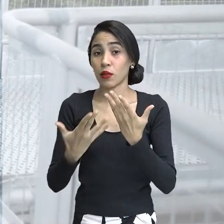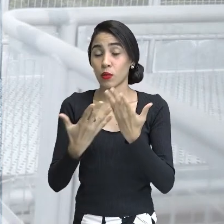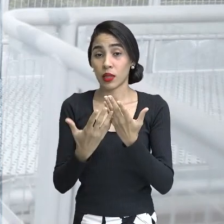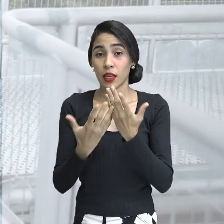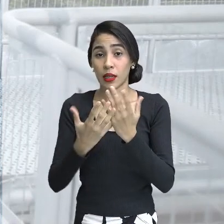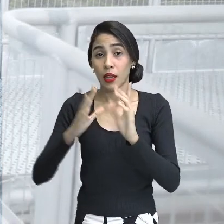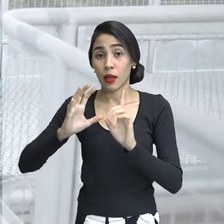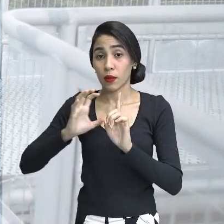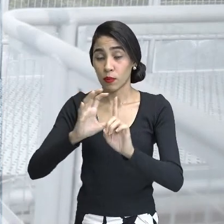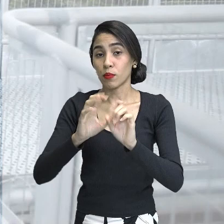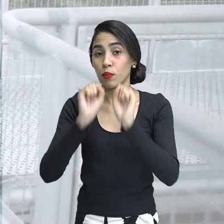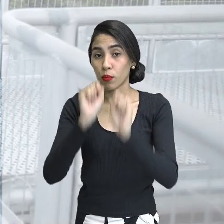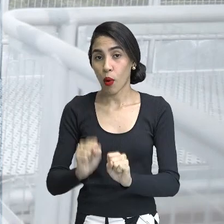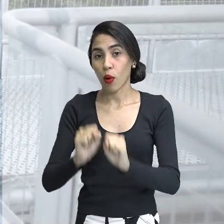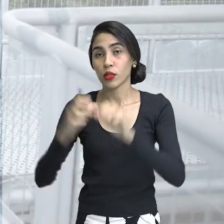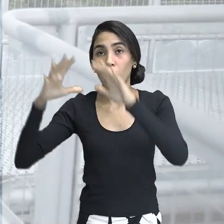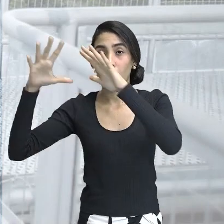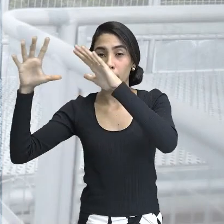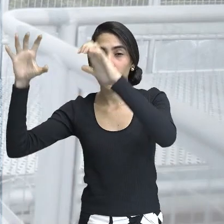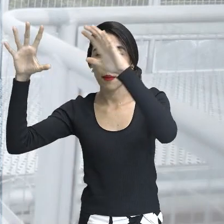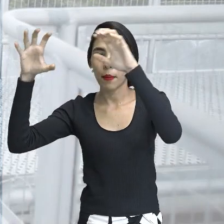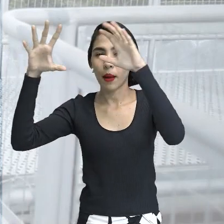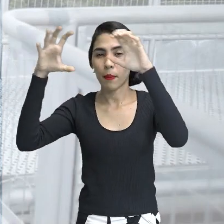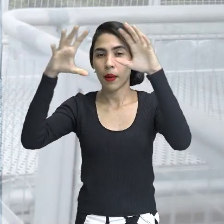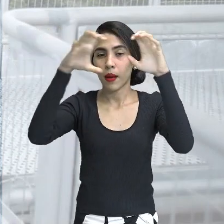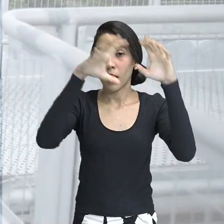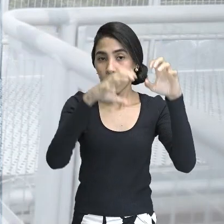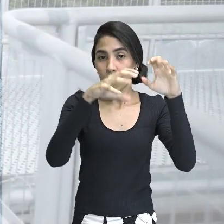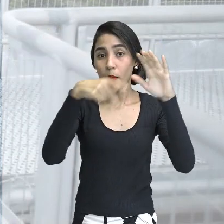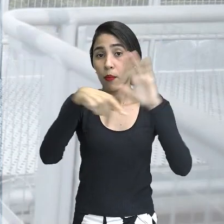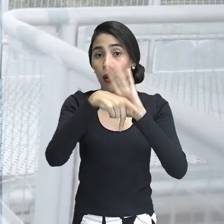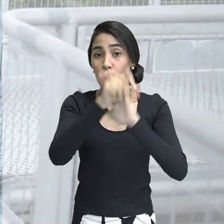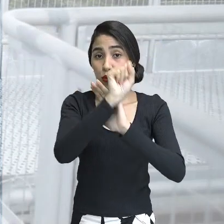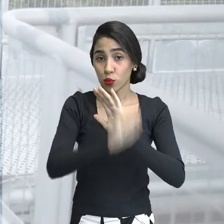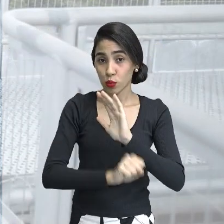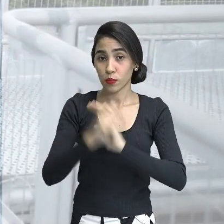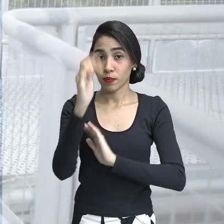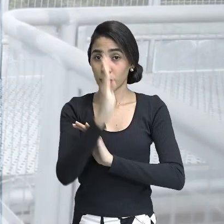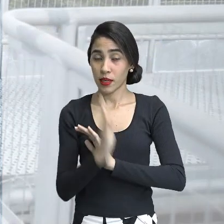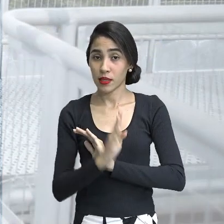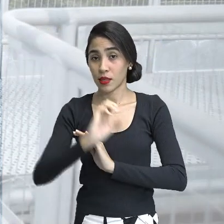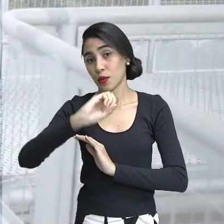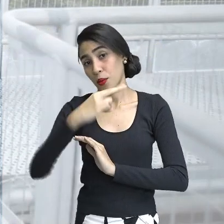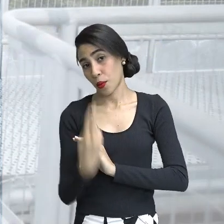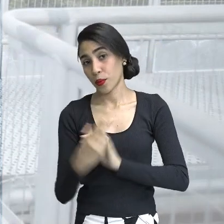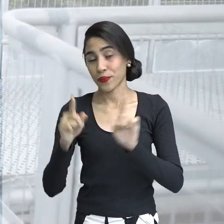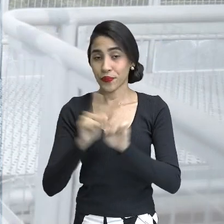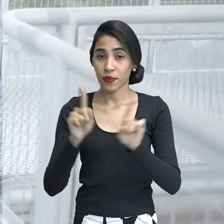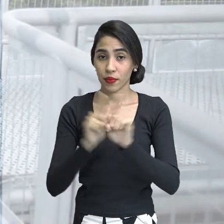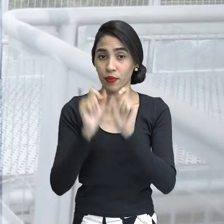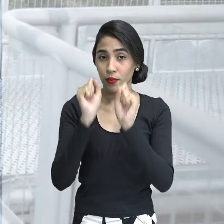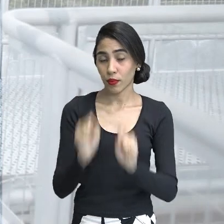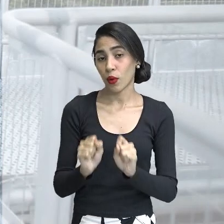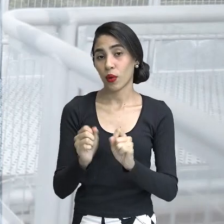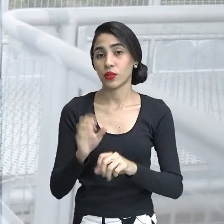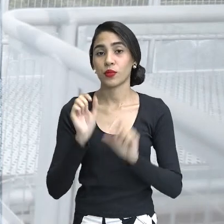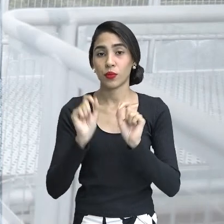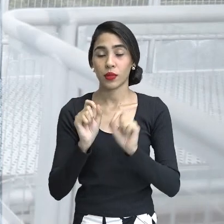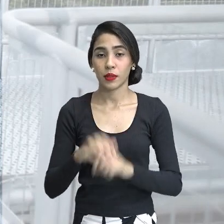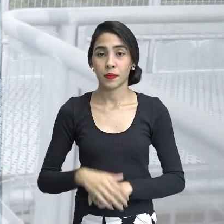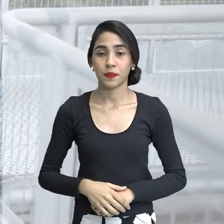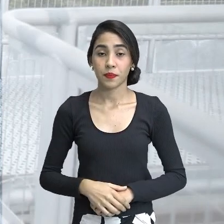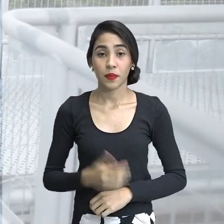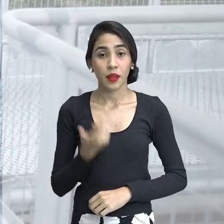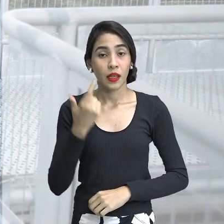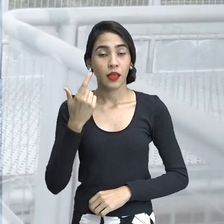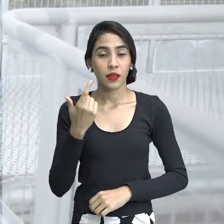sul do Brasil, levando toda essa quantidade de água para o sul do Brasil também, ou também pode ir indo